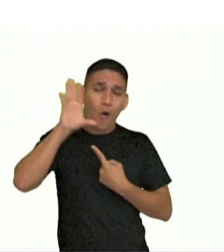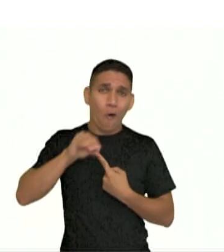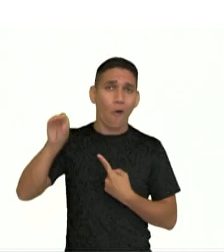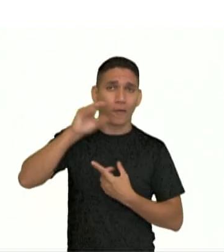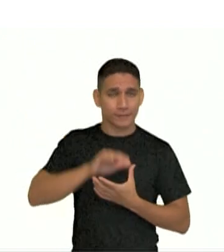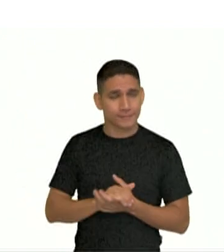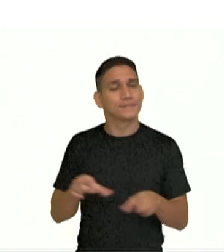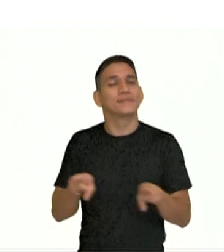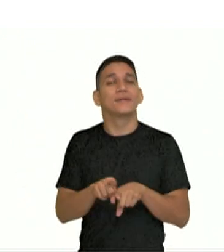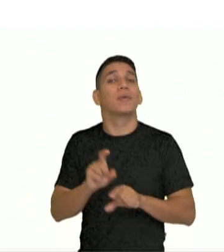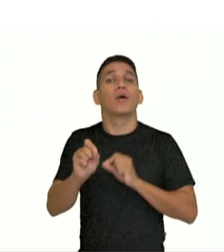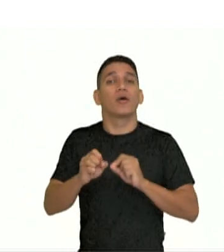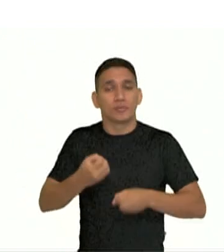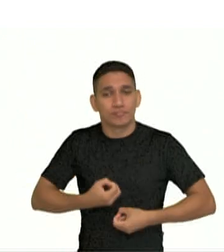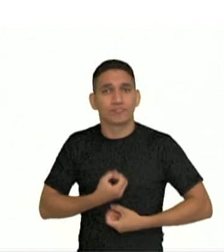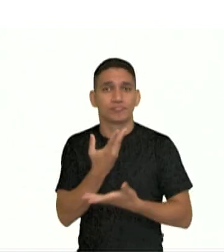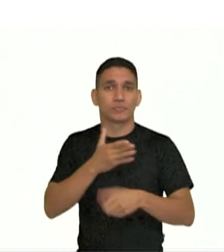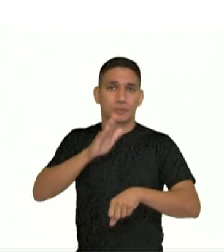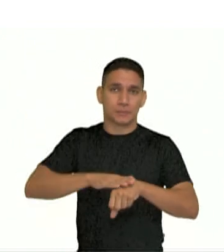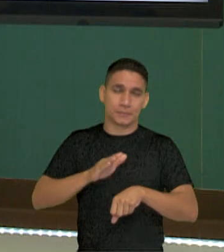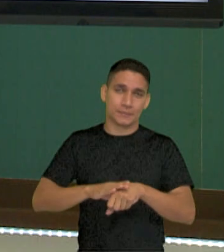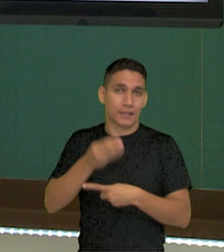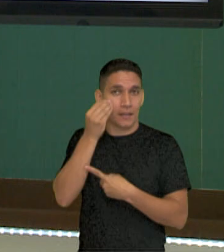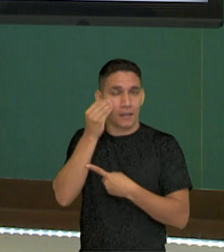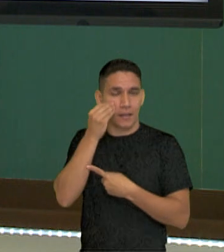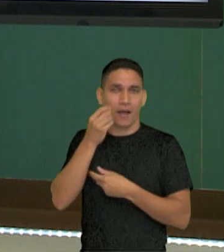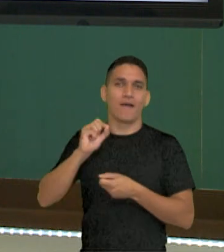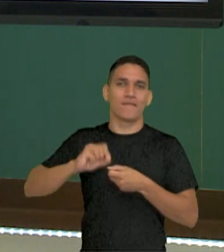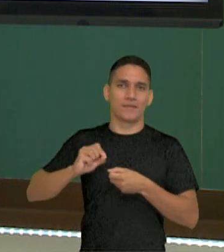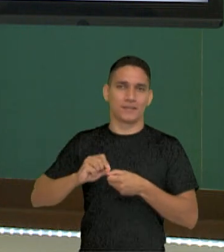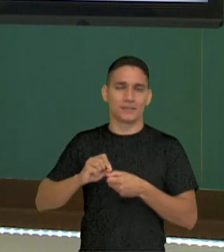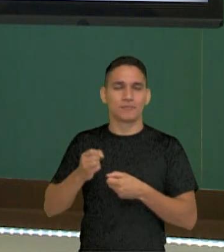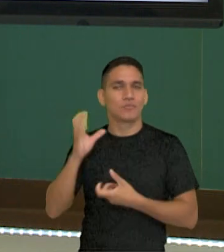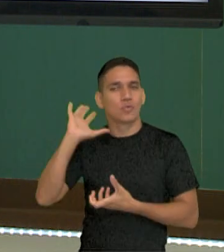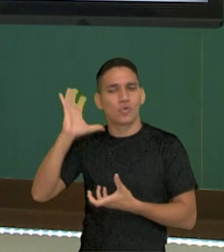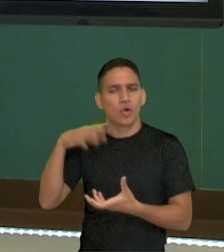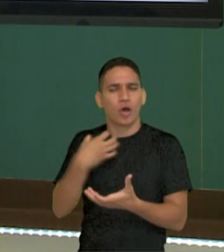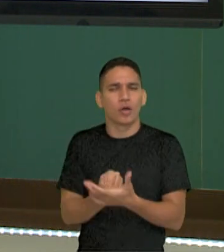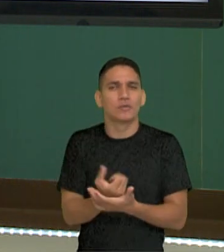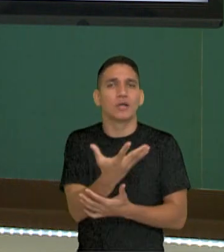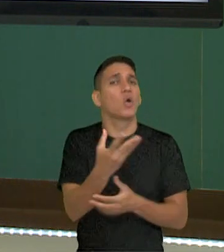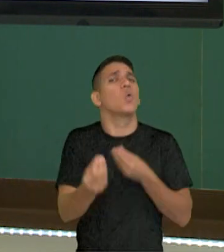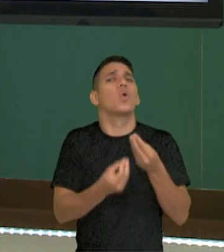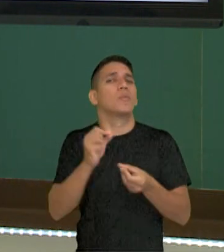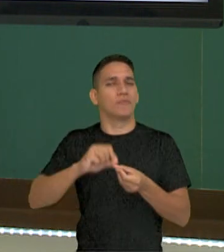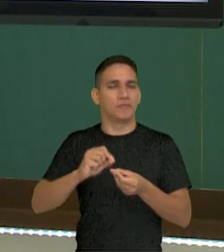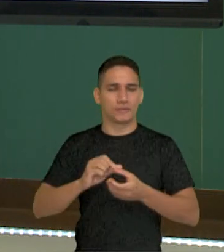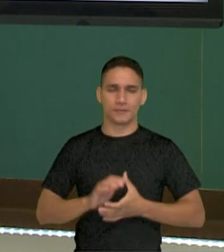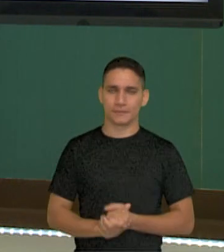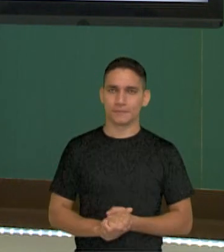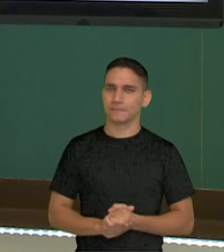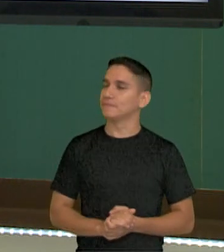também produzir um podcast. Então, a gente vai ver ali a estrutura, como produzir um podcast também.